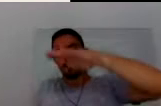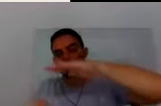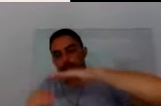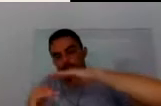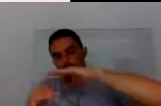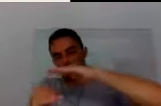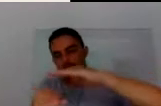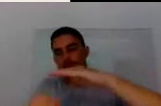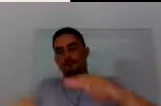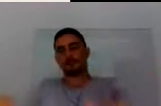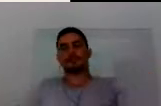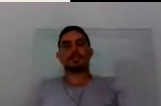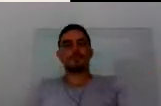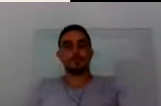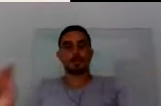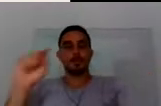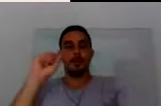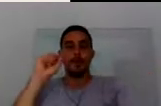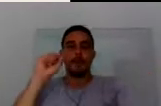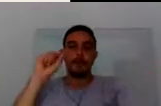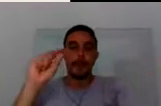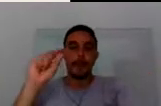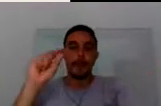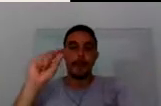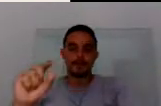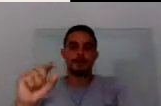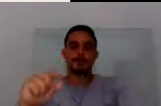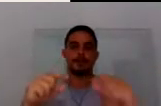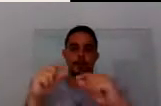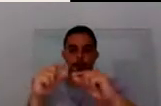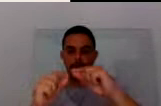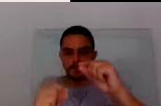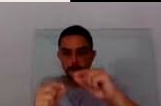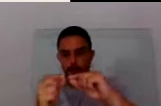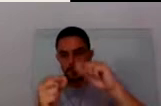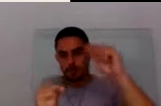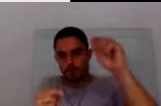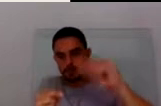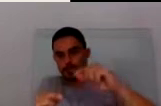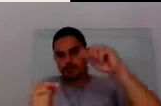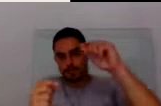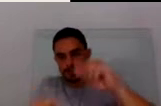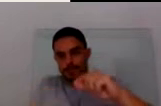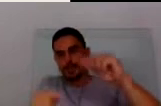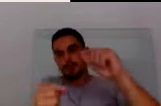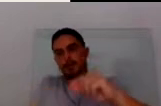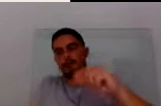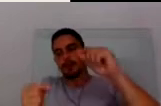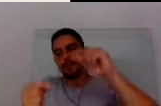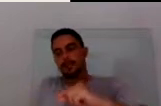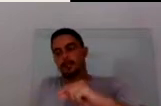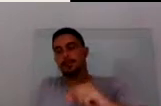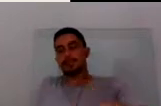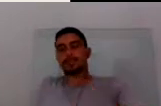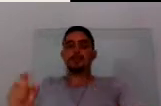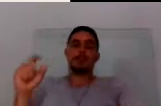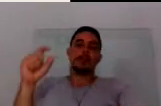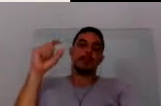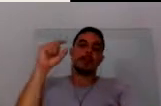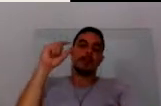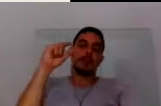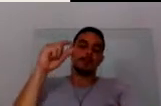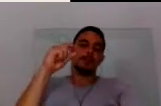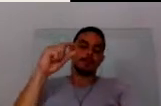ele vai estabilizando, chega numa velocidade de infiltração básica, tá? Que é o padrão, que é o que ele faz sempre, que ele